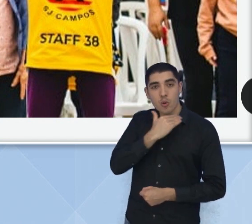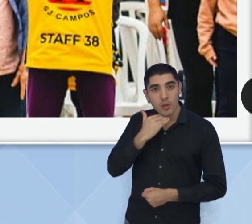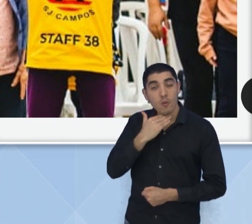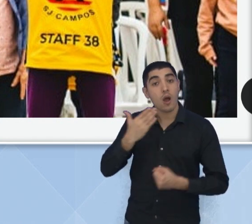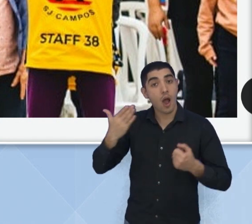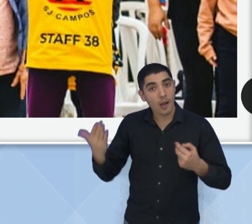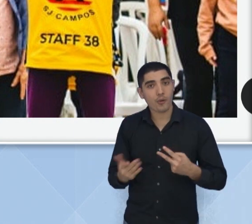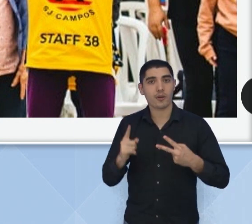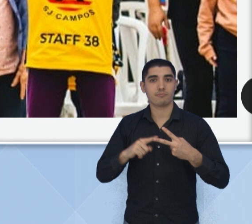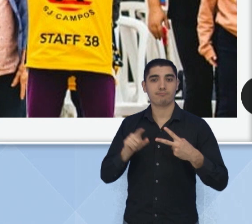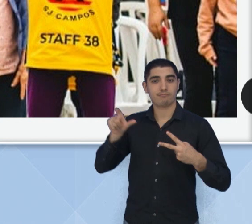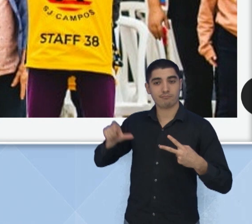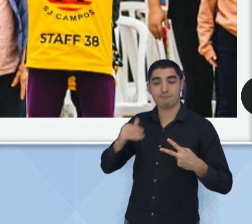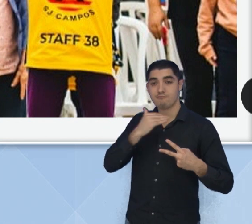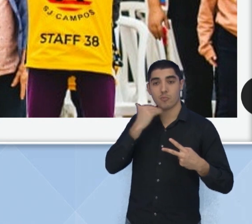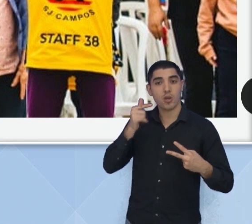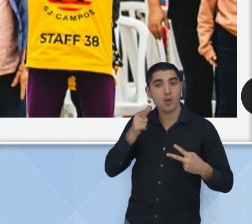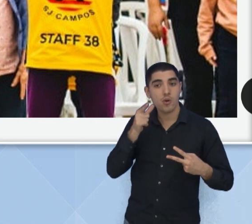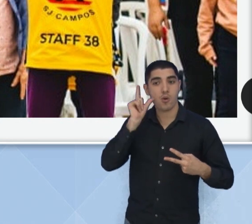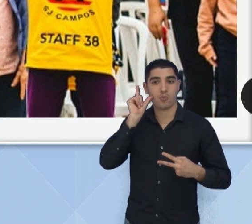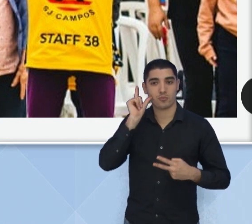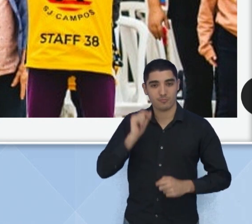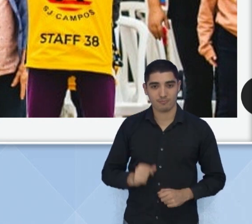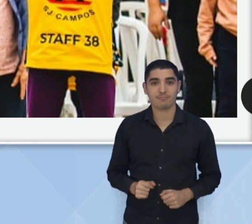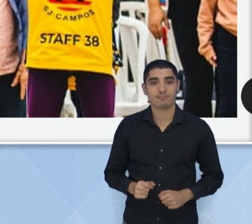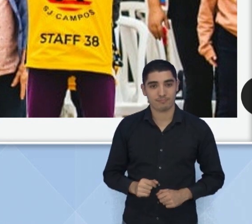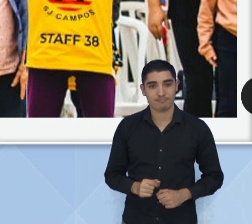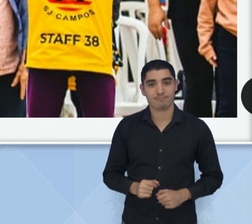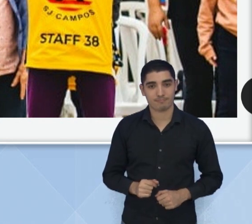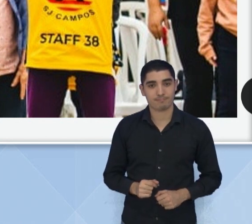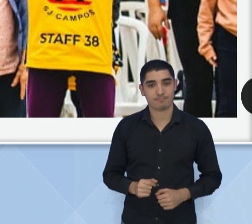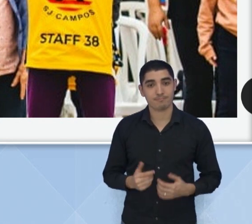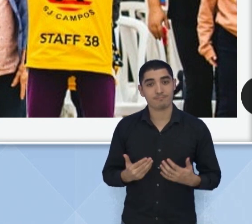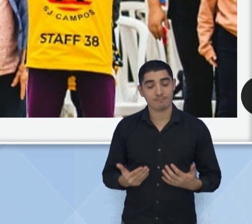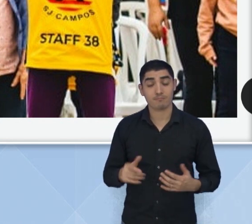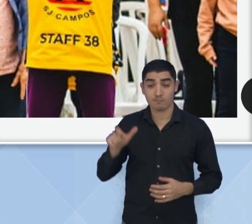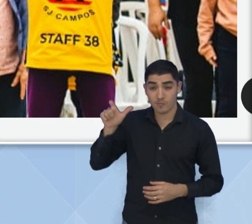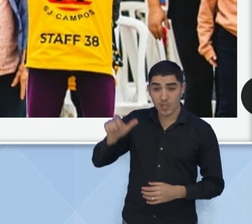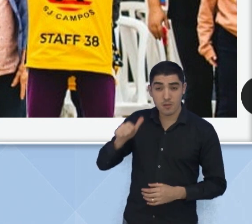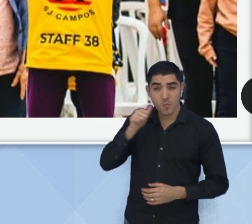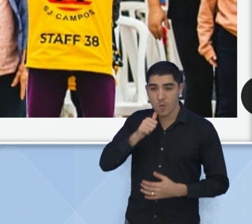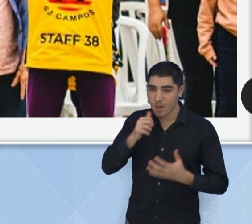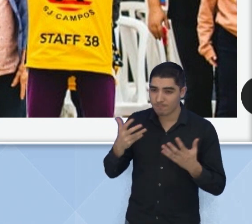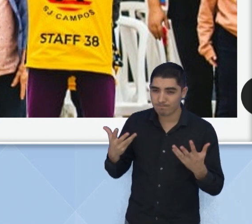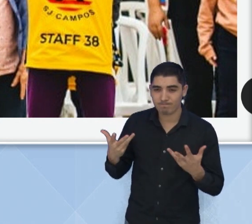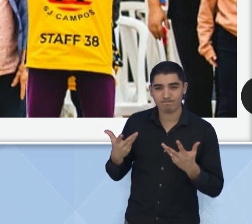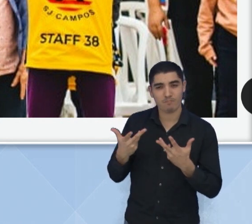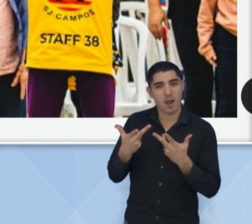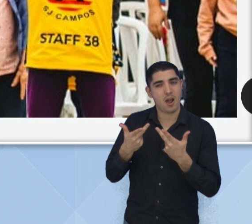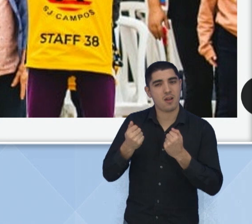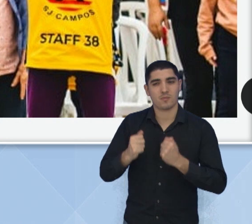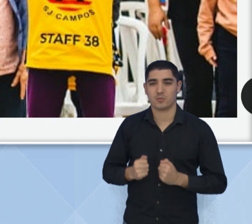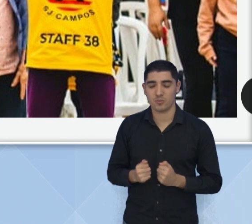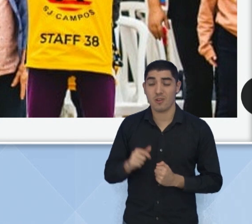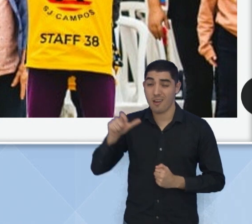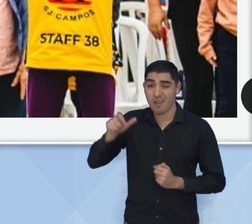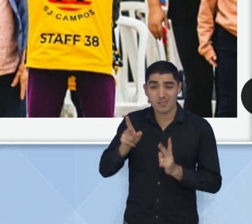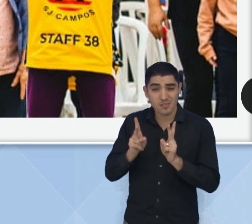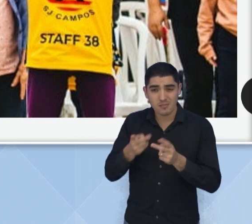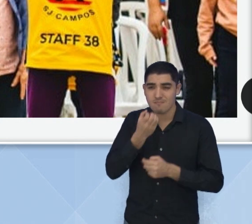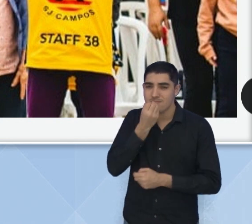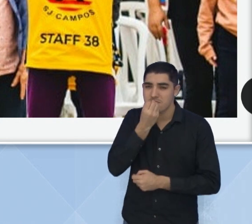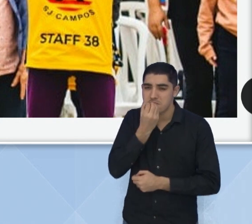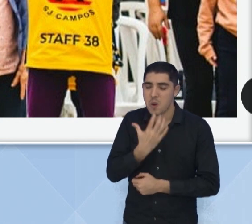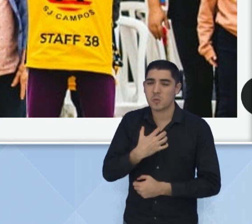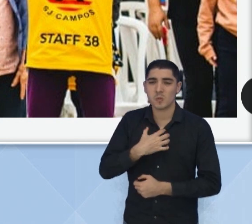faleceu no dia de ontem, né? Uma mulher exemplar, uma bondade